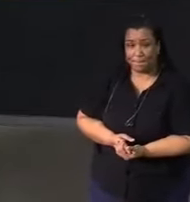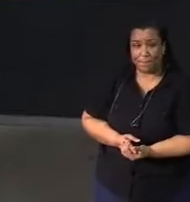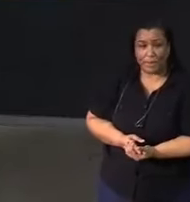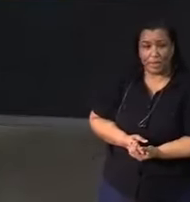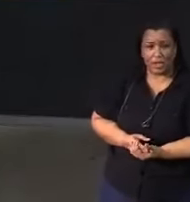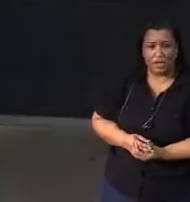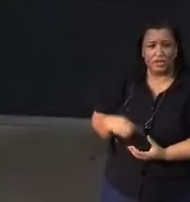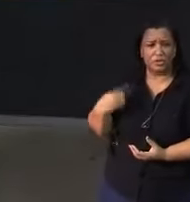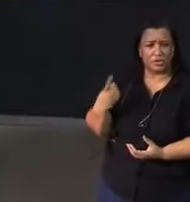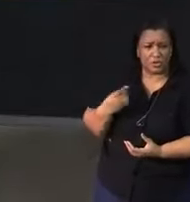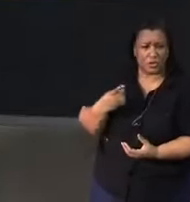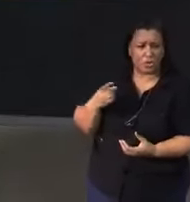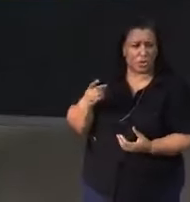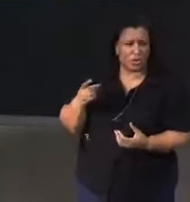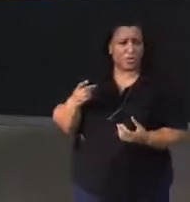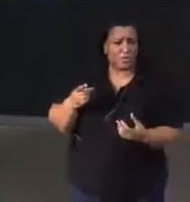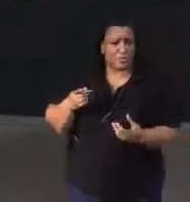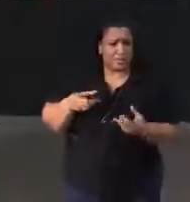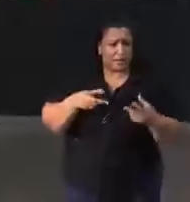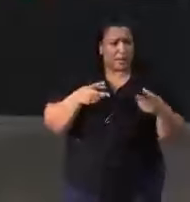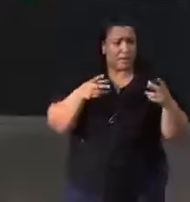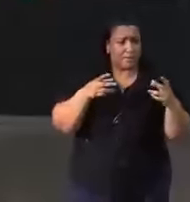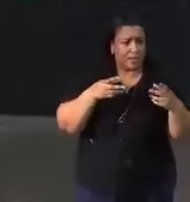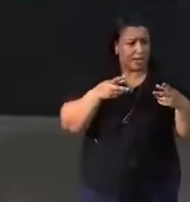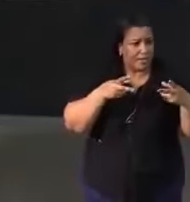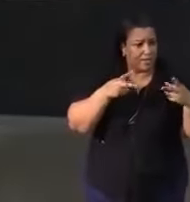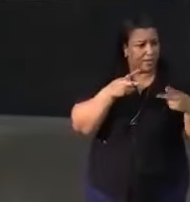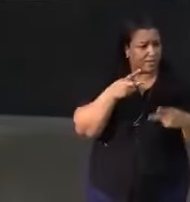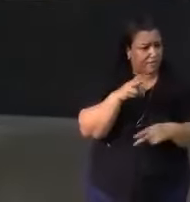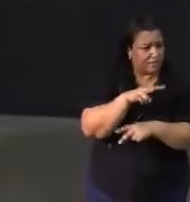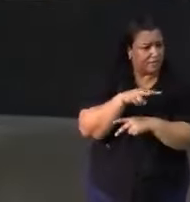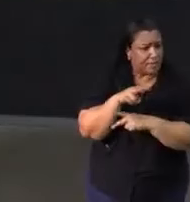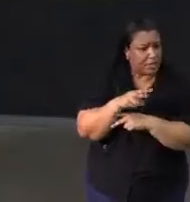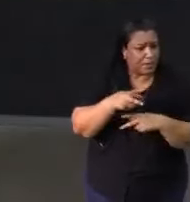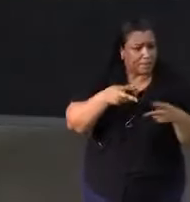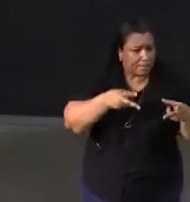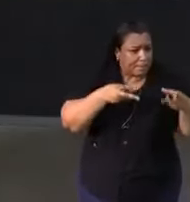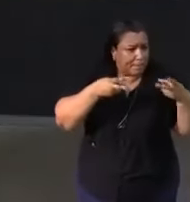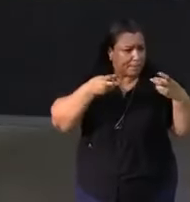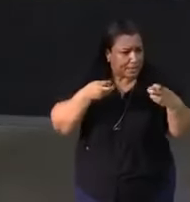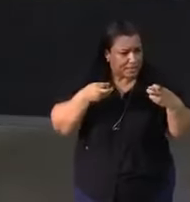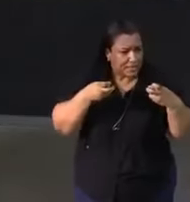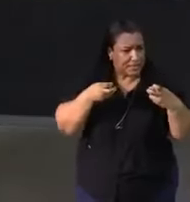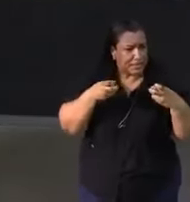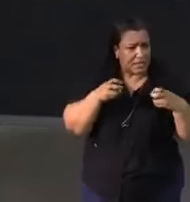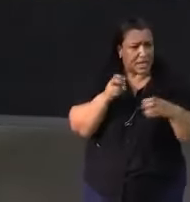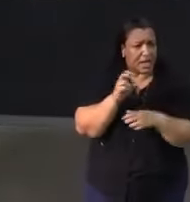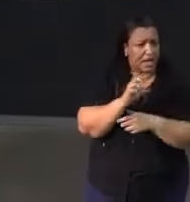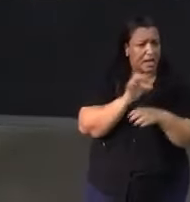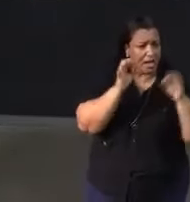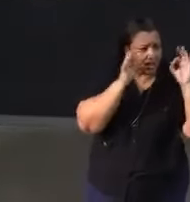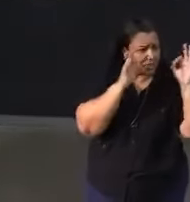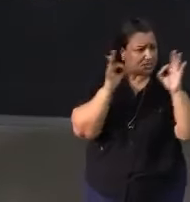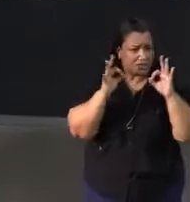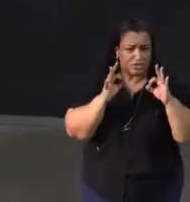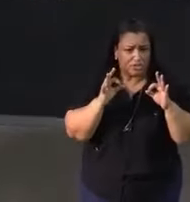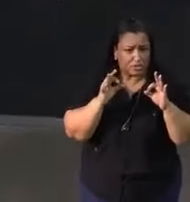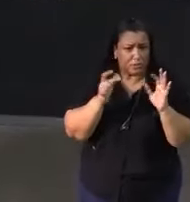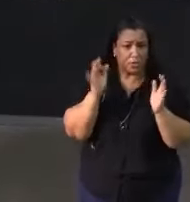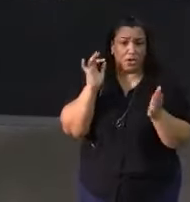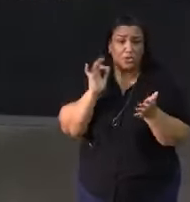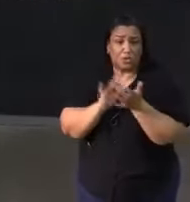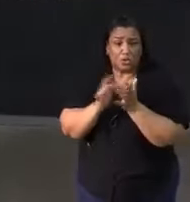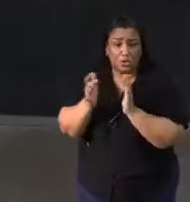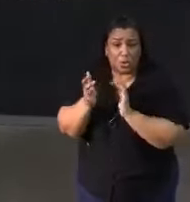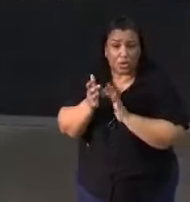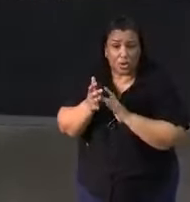assistiu um vídeo sobre isso? Alguém tem algum documento? Alguém tocou em alguma veste do Senhor? Não. Então